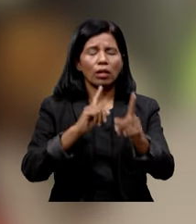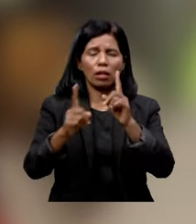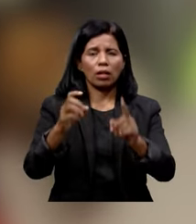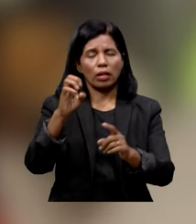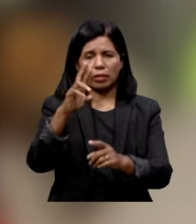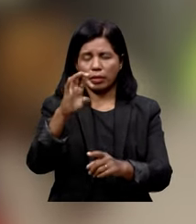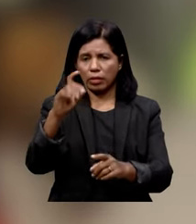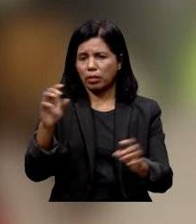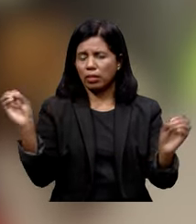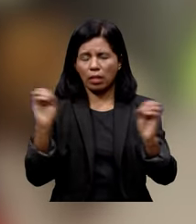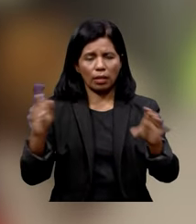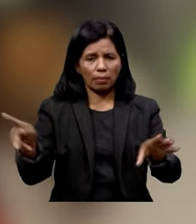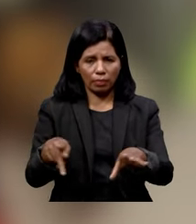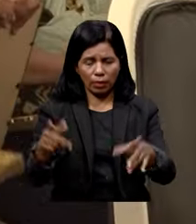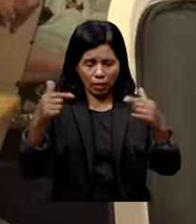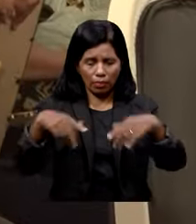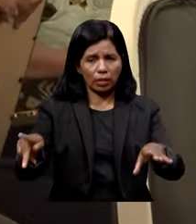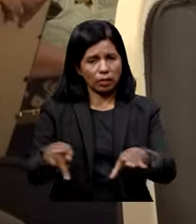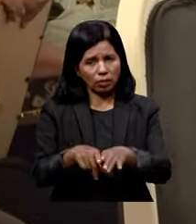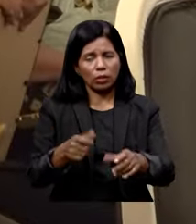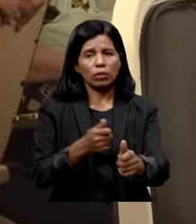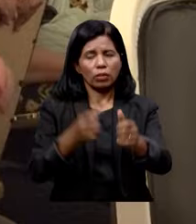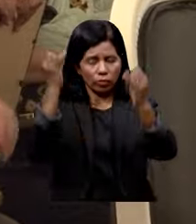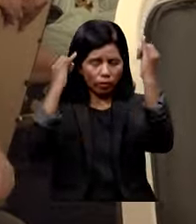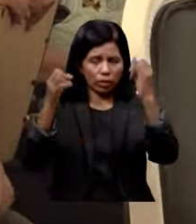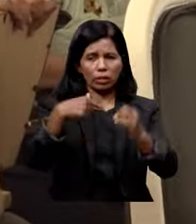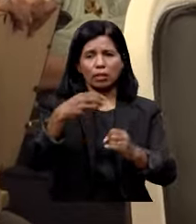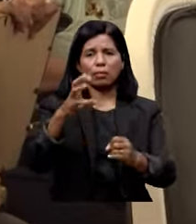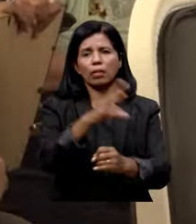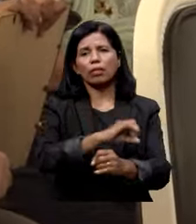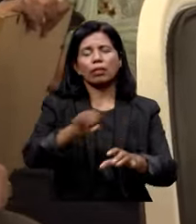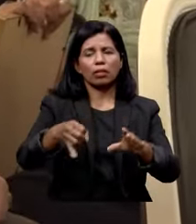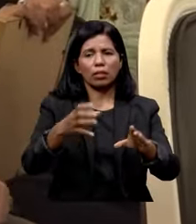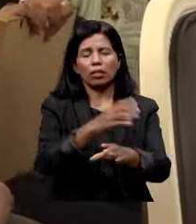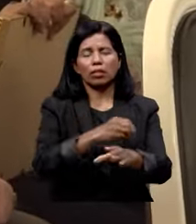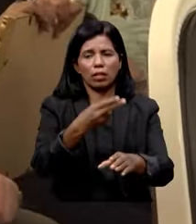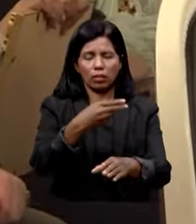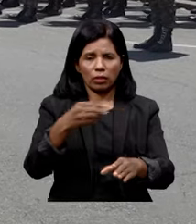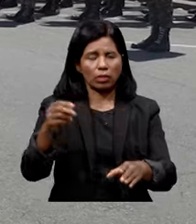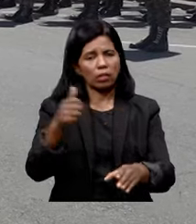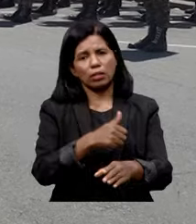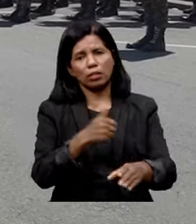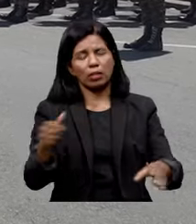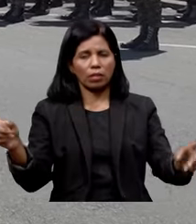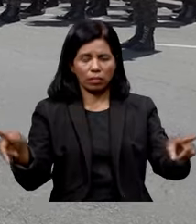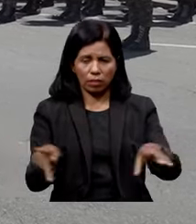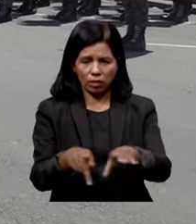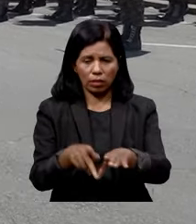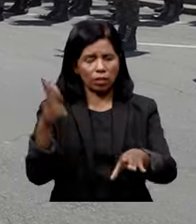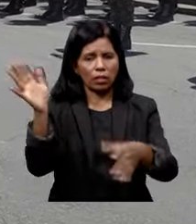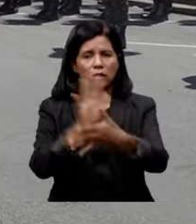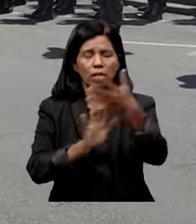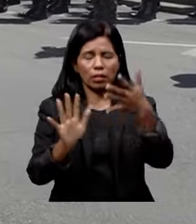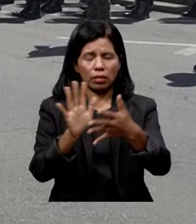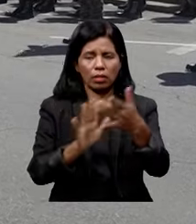Eurico Guterres sela mai, mas bem ter informação na BGM na CESA, general reformado Indonésia Niambalo, se participa e a